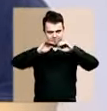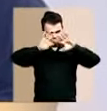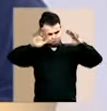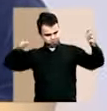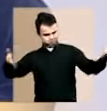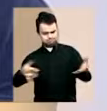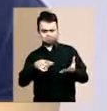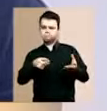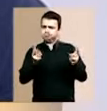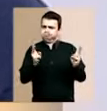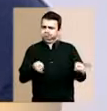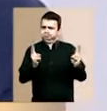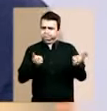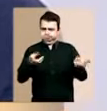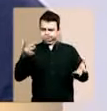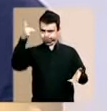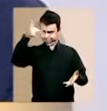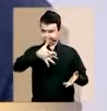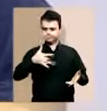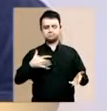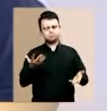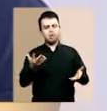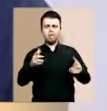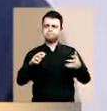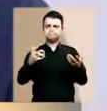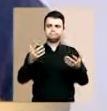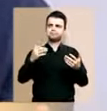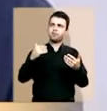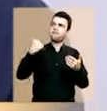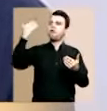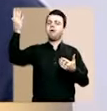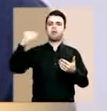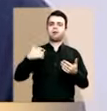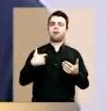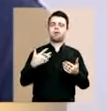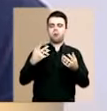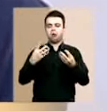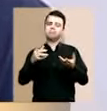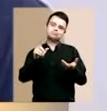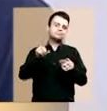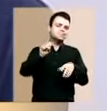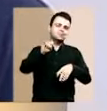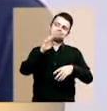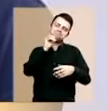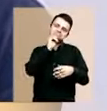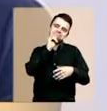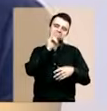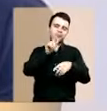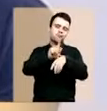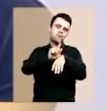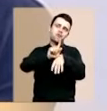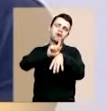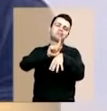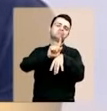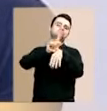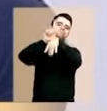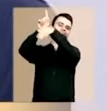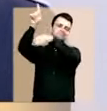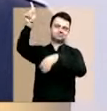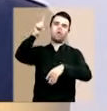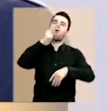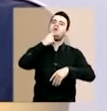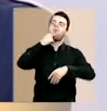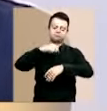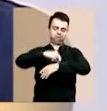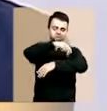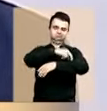Terra e isso jamais vai mudar, né? Os recursos naturais estão ali na Terra, um sistema fechado que nada entra, nada sai, só alguns astronautas de vez em quando. Mas a